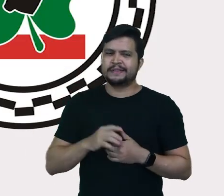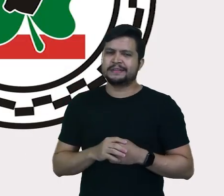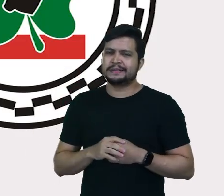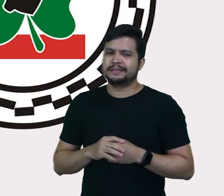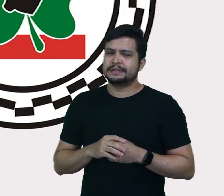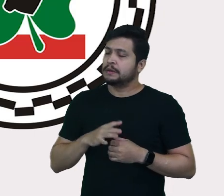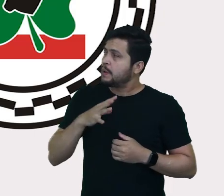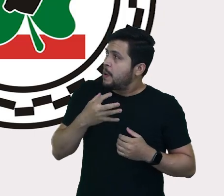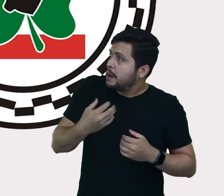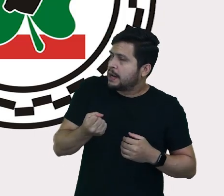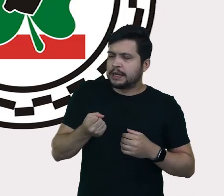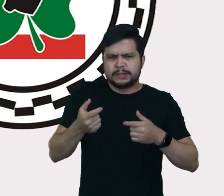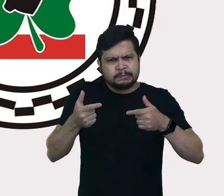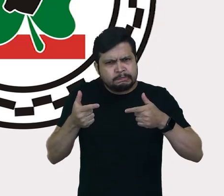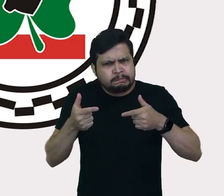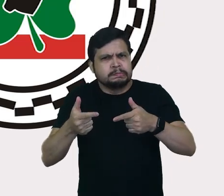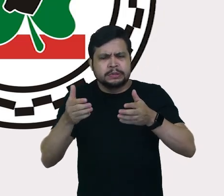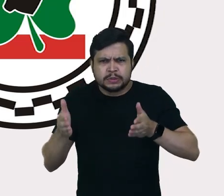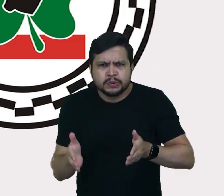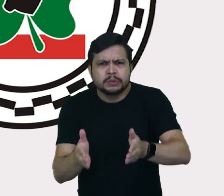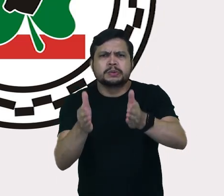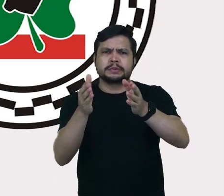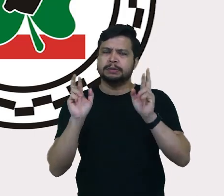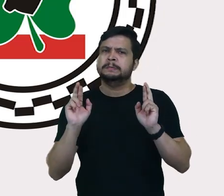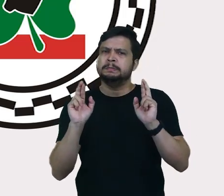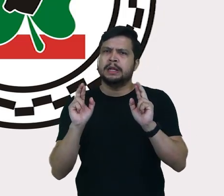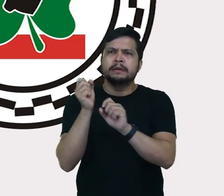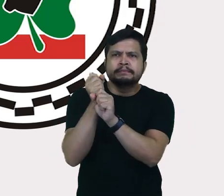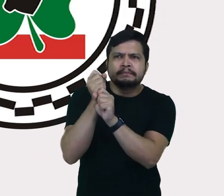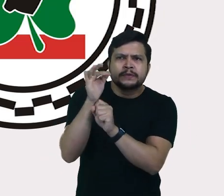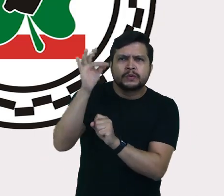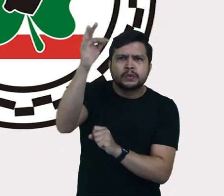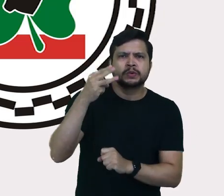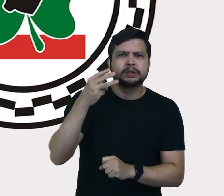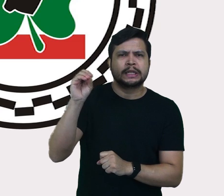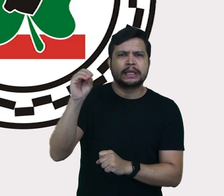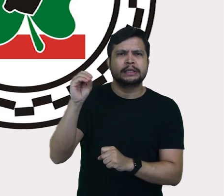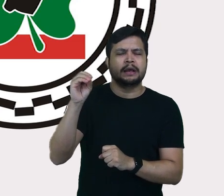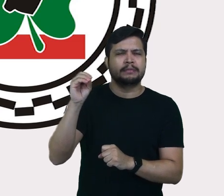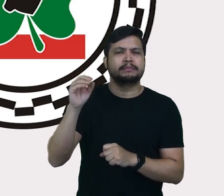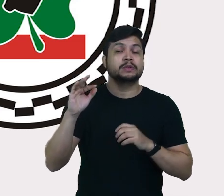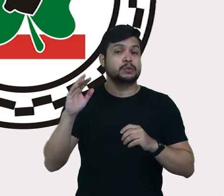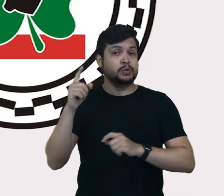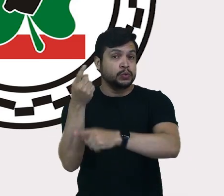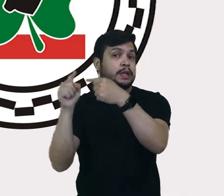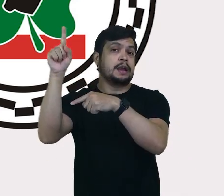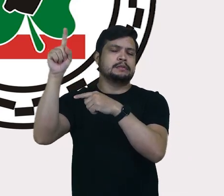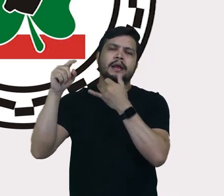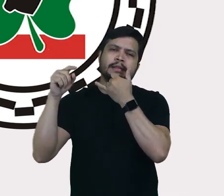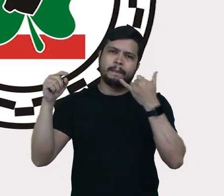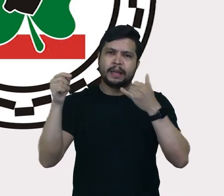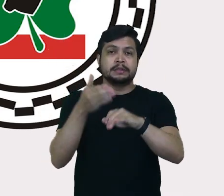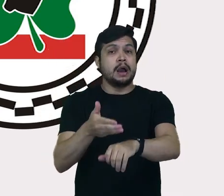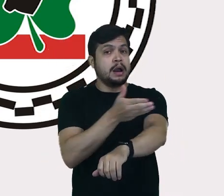aqui. Essa coragem de seguir em frente para vir nos próximos 30 anos de sucesso, ela